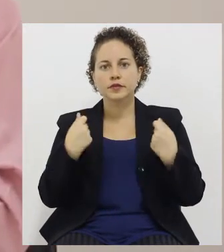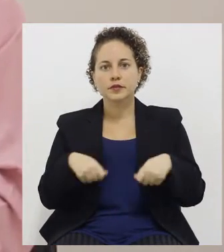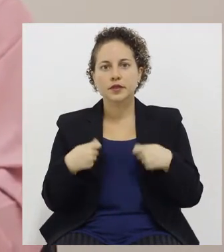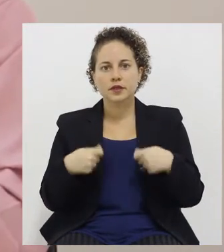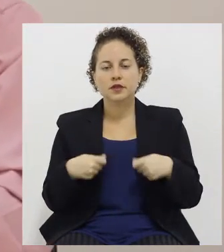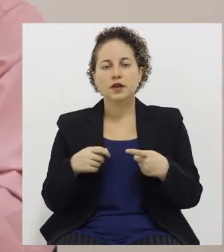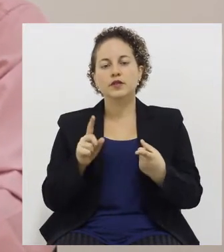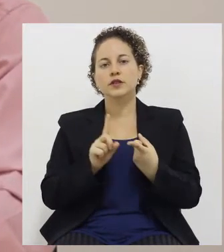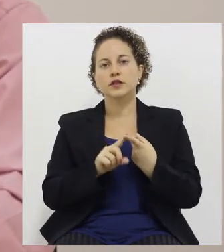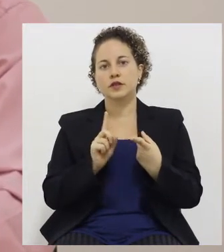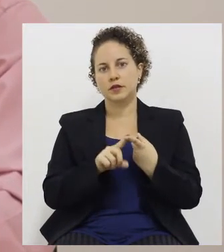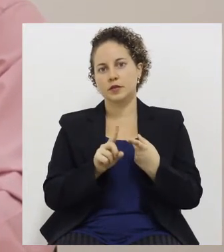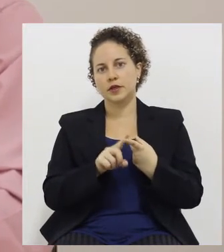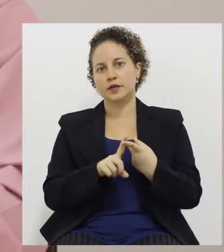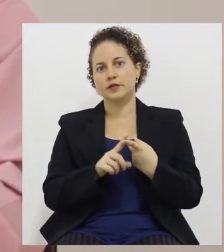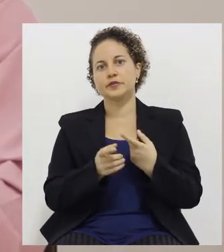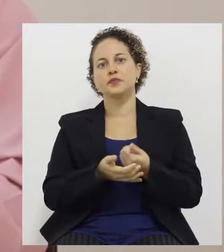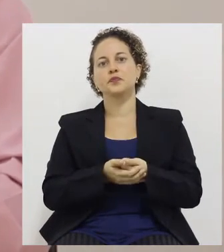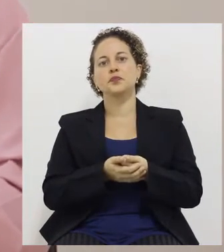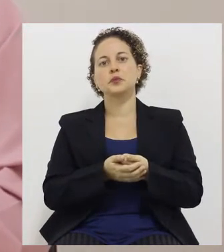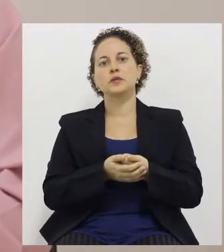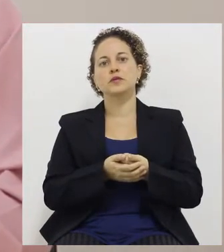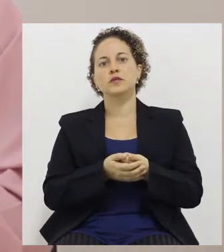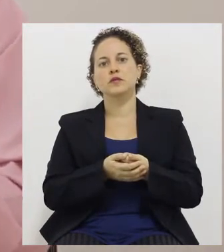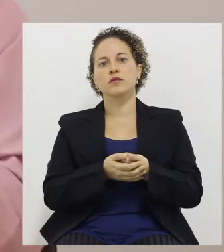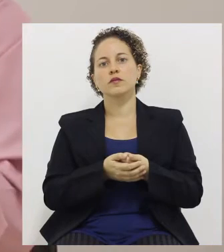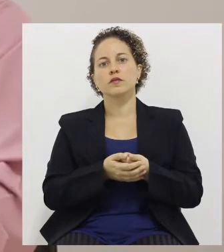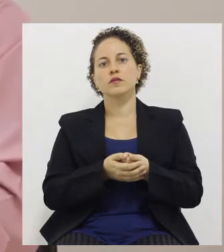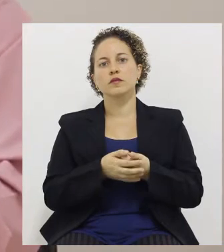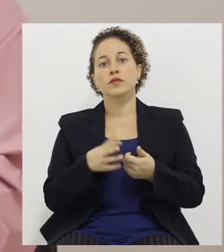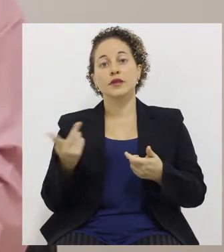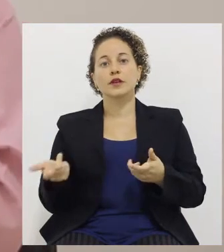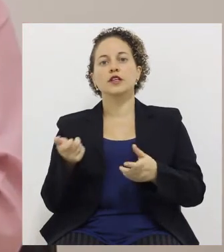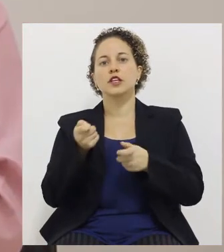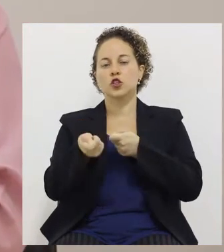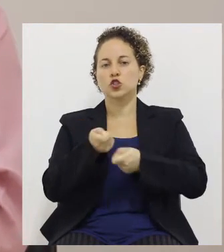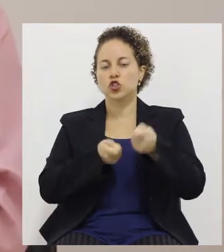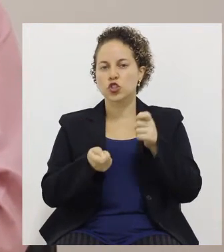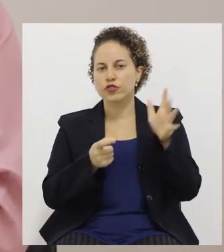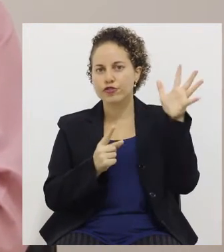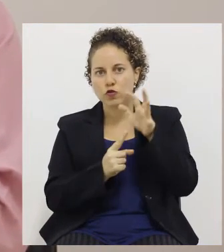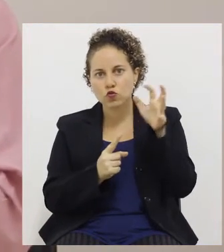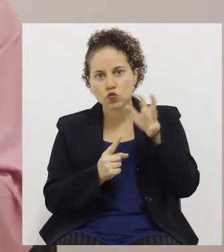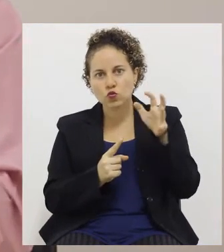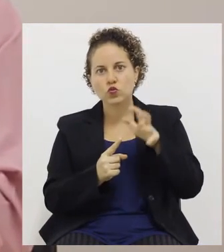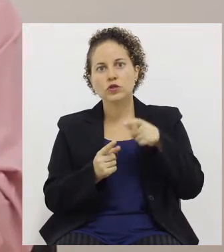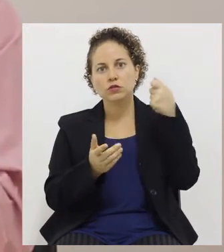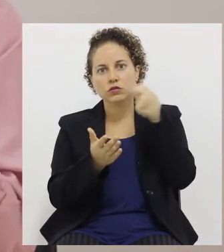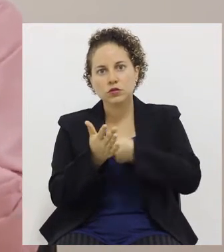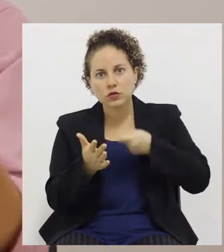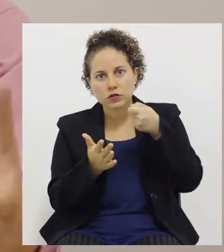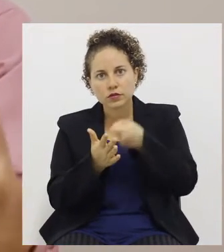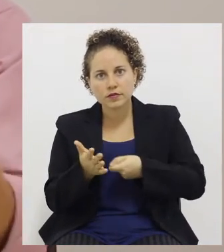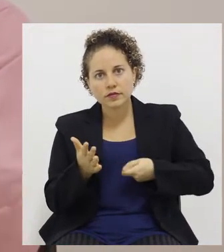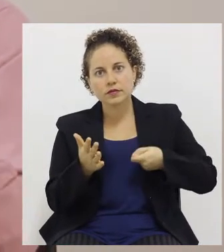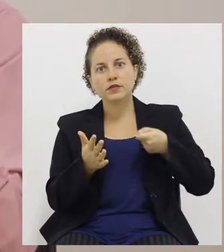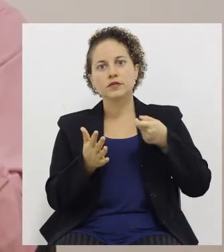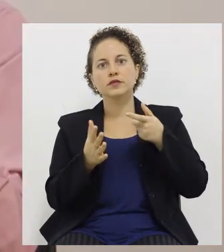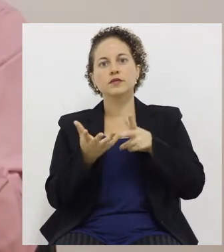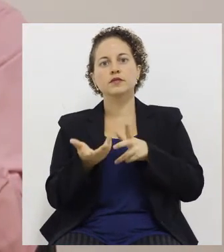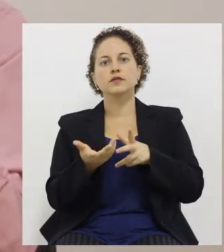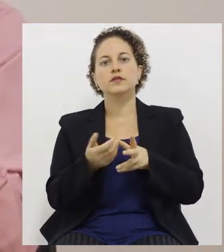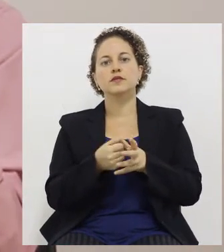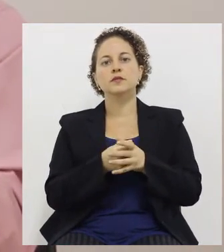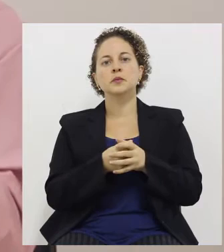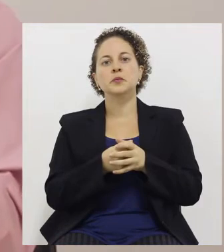precisavam. O episódio conflitivo foi interrompido pela ação de dominação de uma parte. Eu mando, você obedece. Vejam,